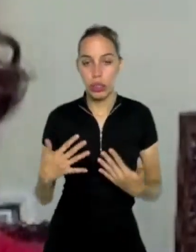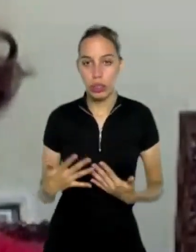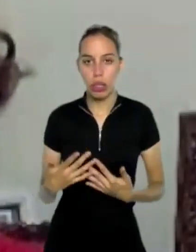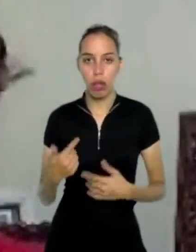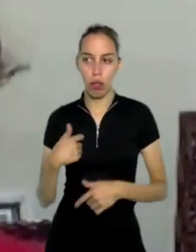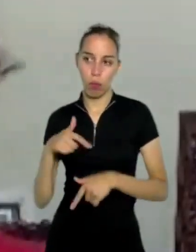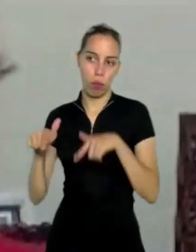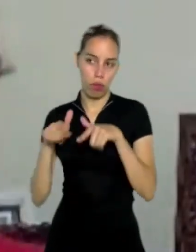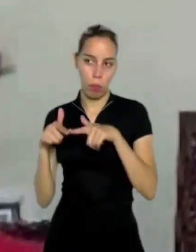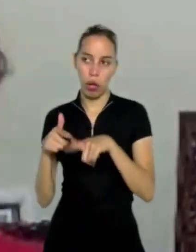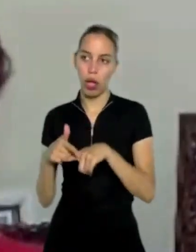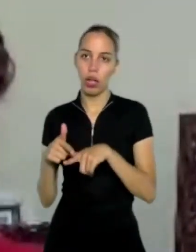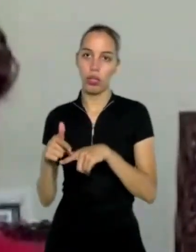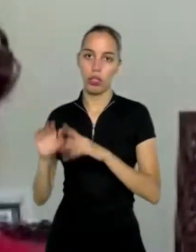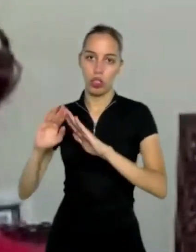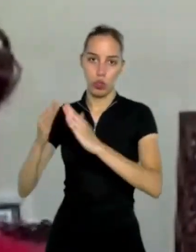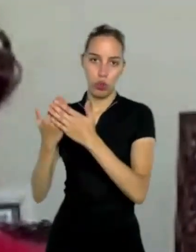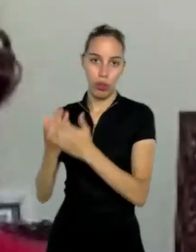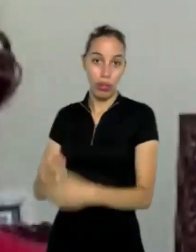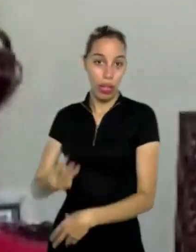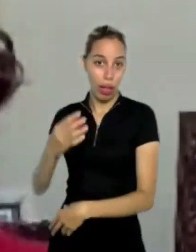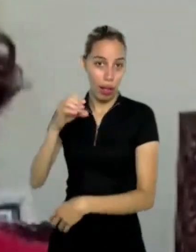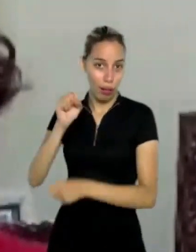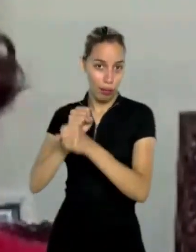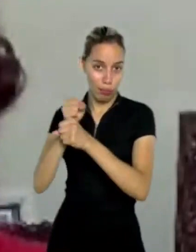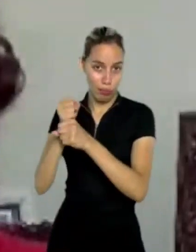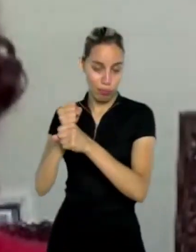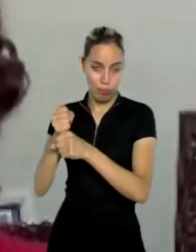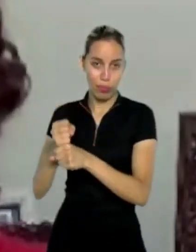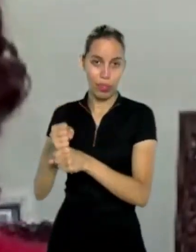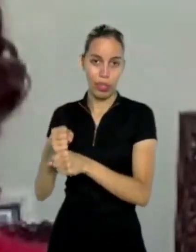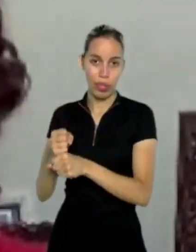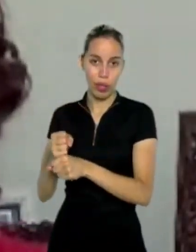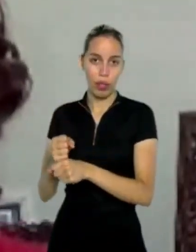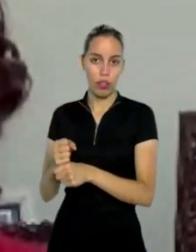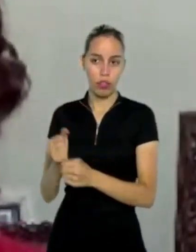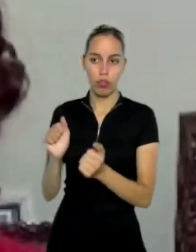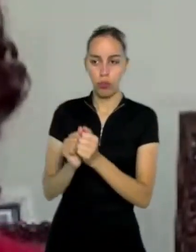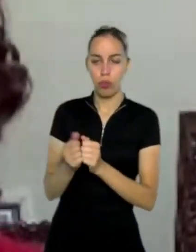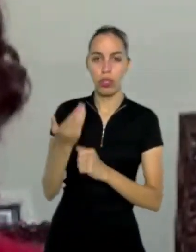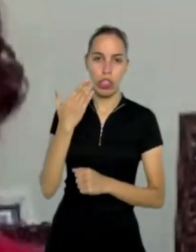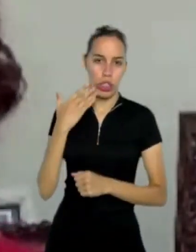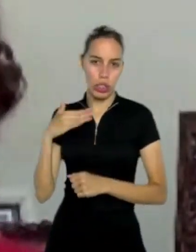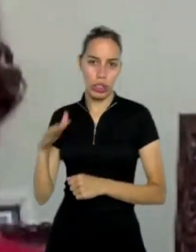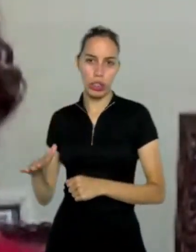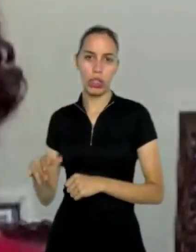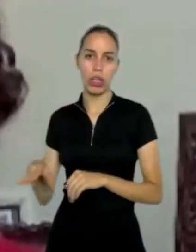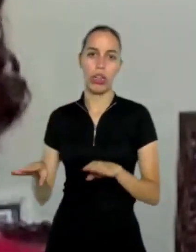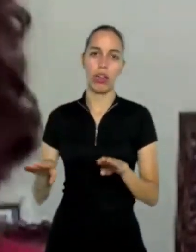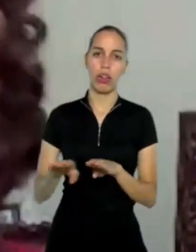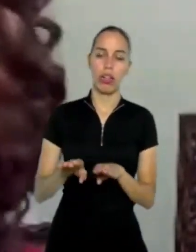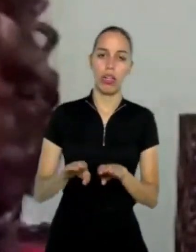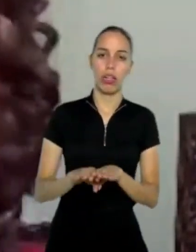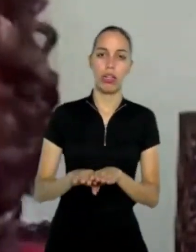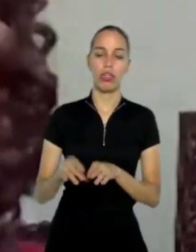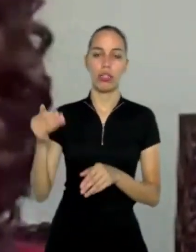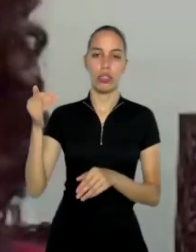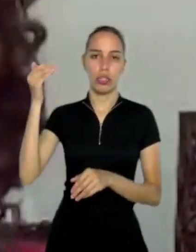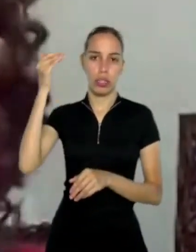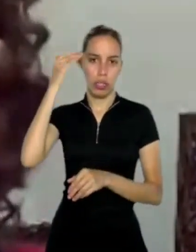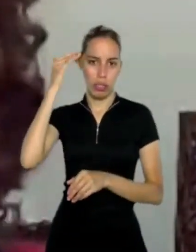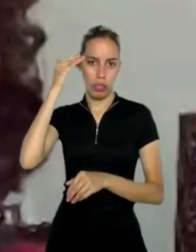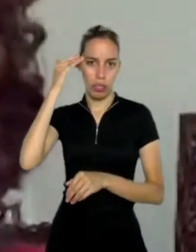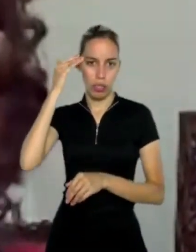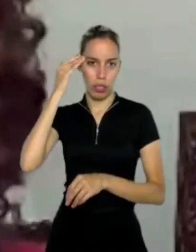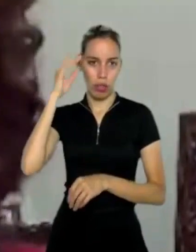escola há 30 anos, crianças, adolescentes sempre dão muito material para a gente escrever, né? São